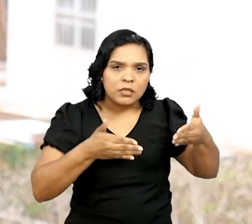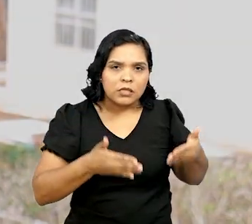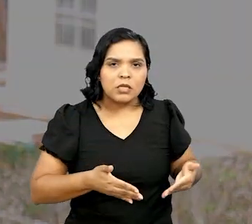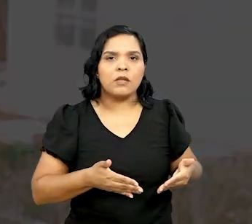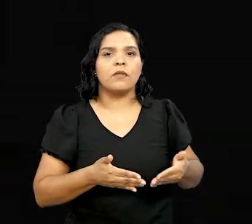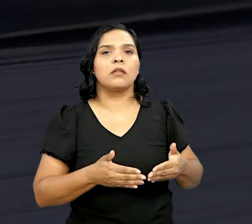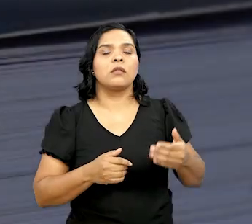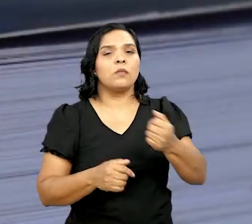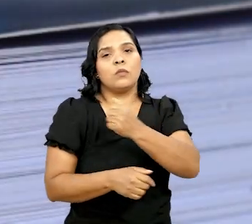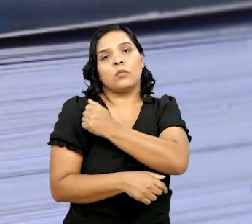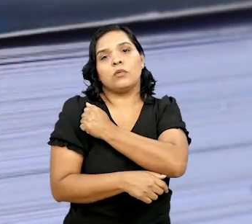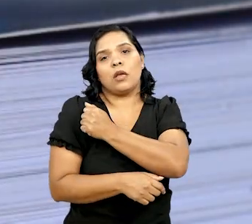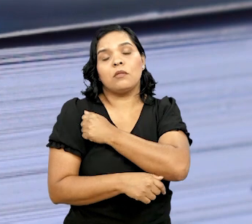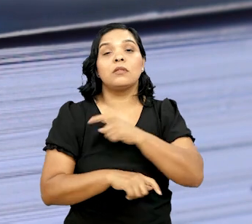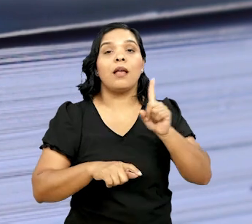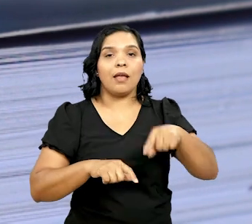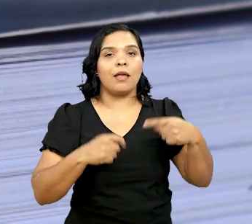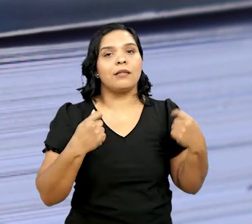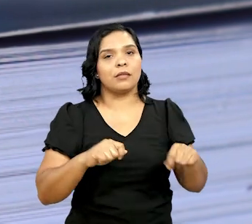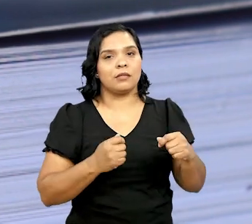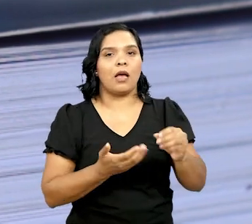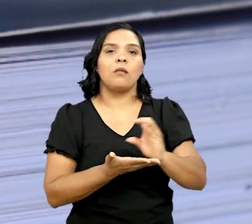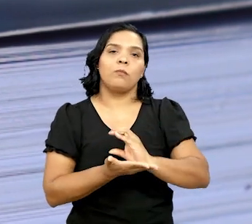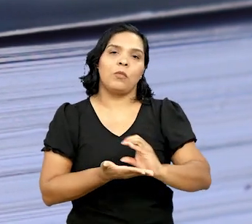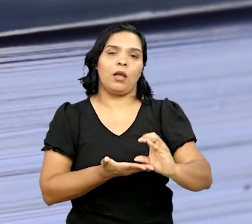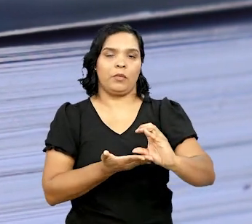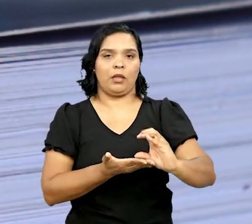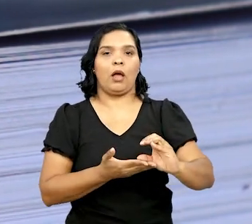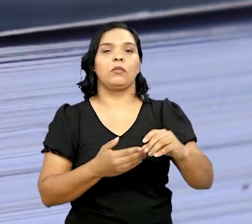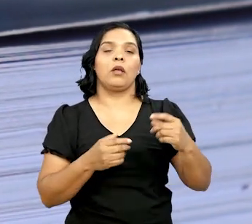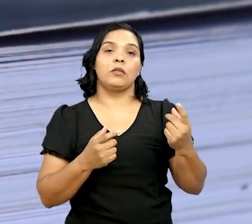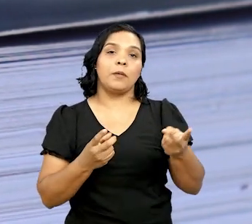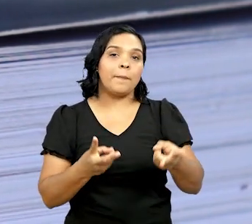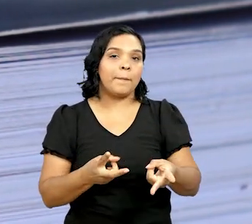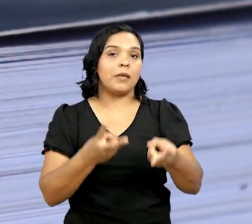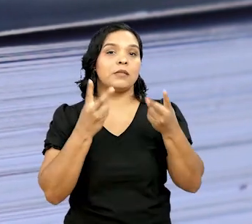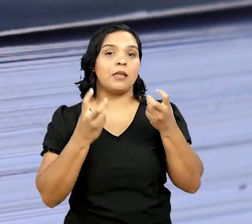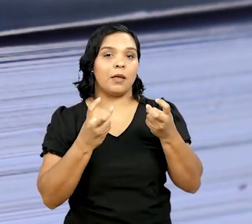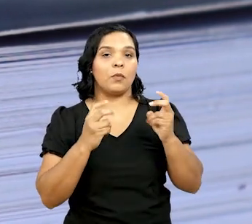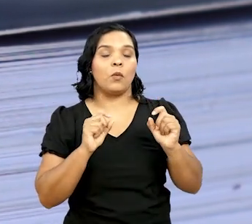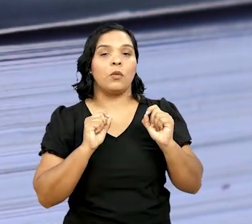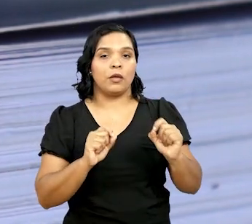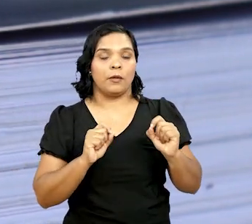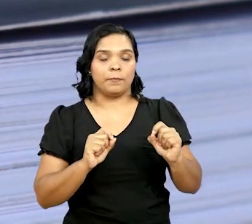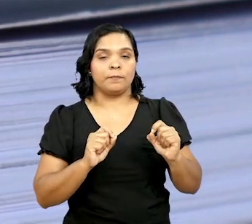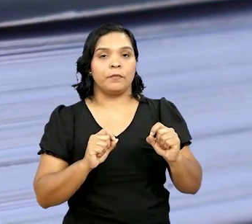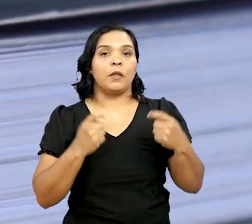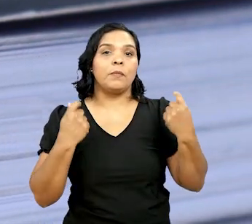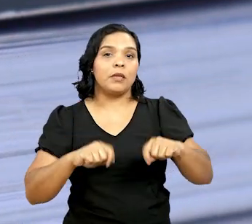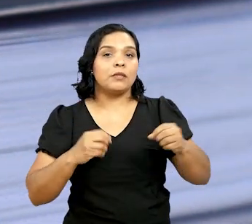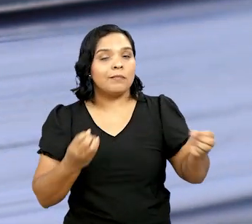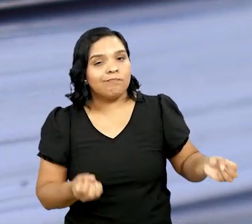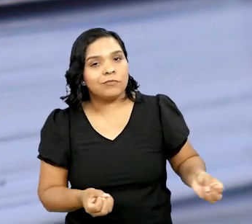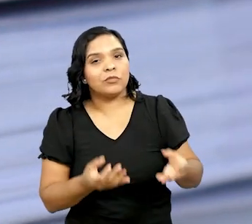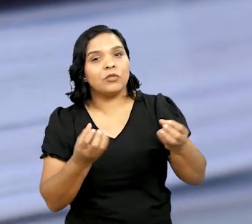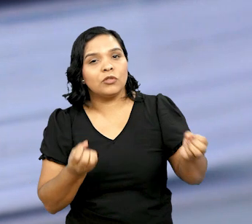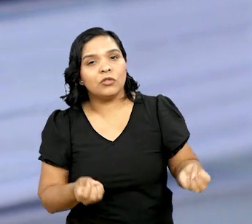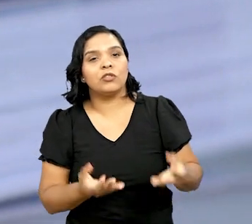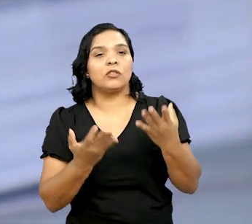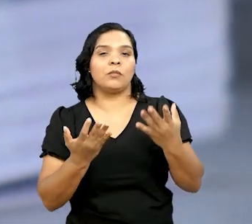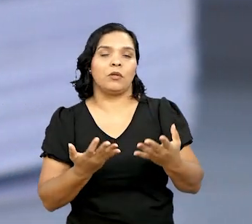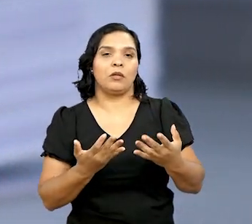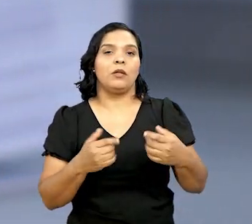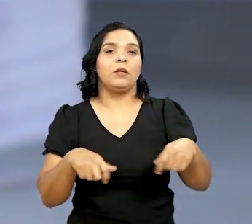né, para os discentes, é necessário um capital. Então, a gente percebe que a gente precisa